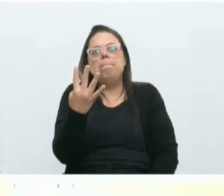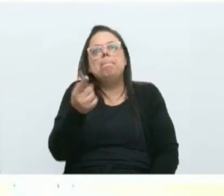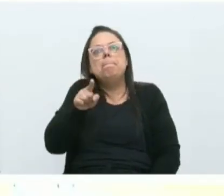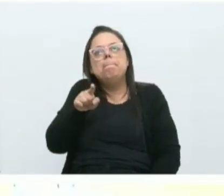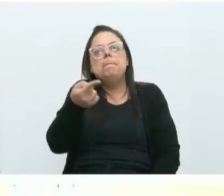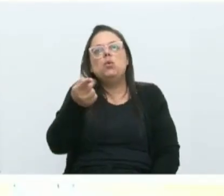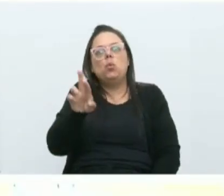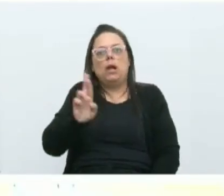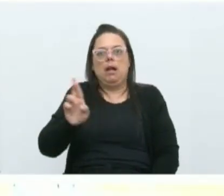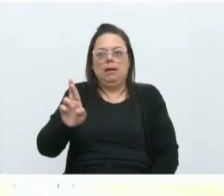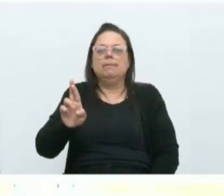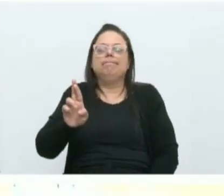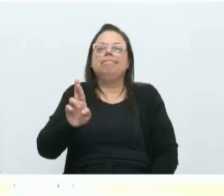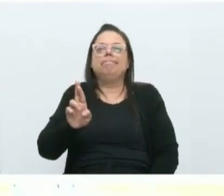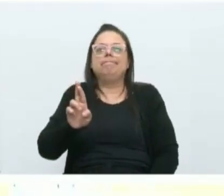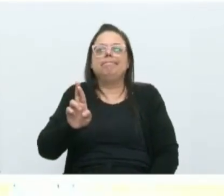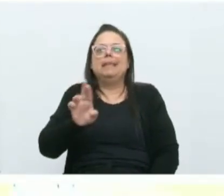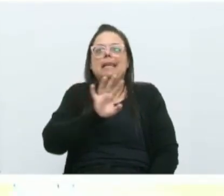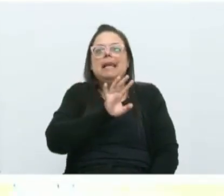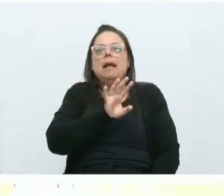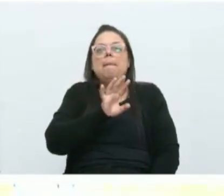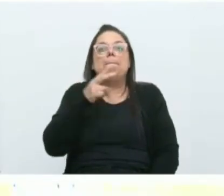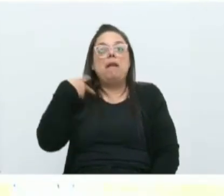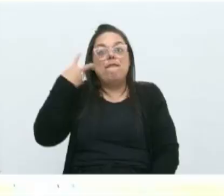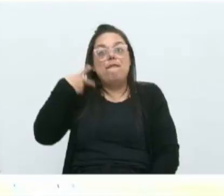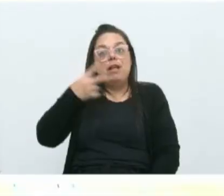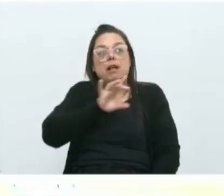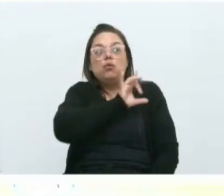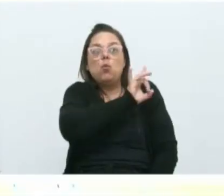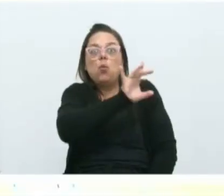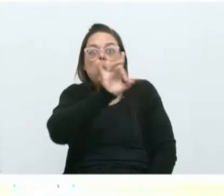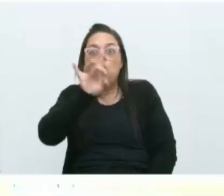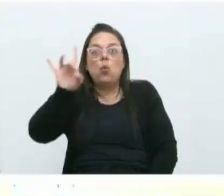12.614.000 reais. Cada vereador